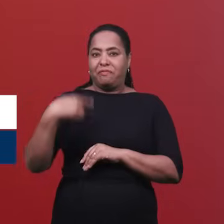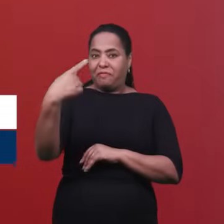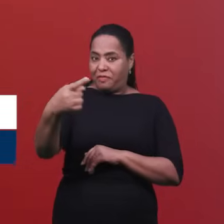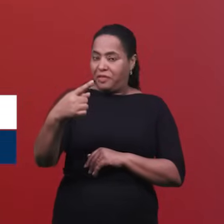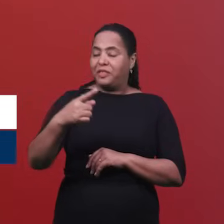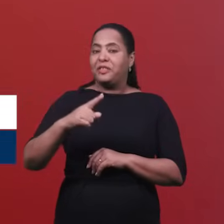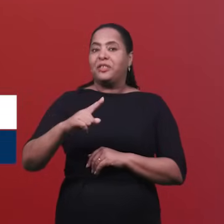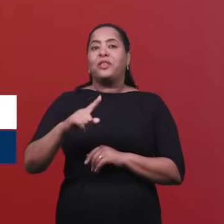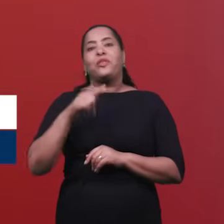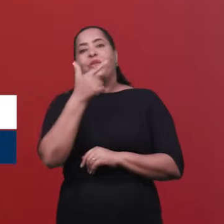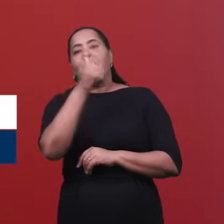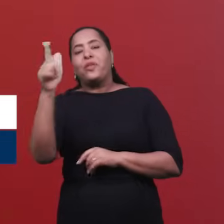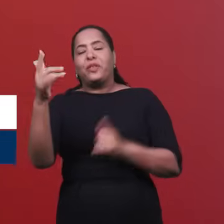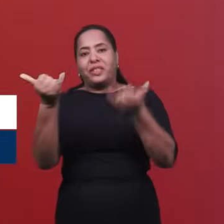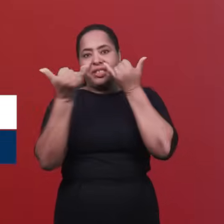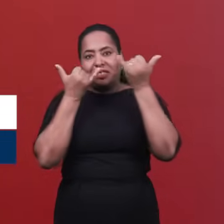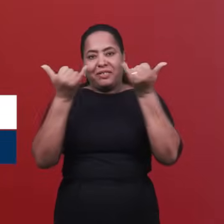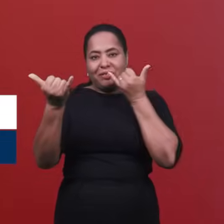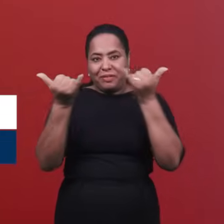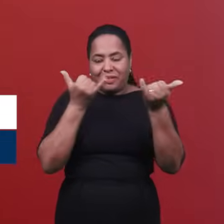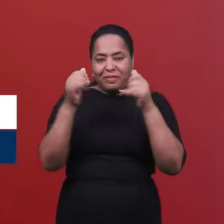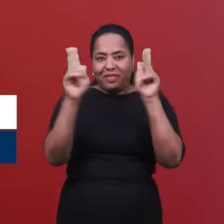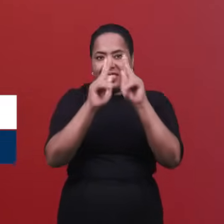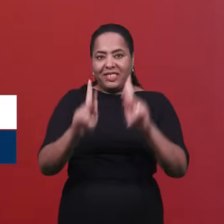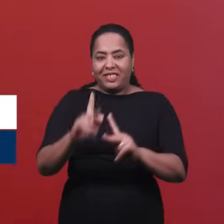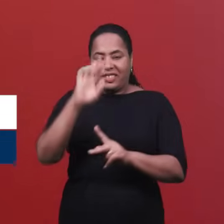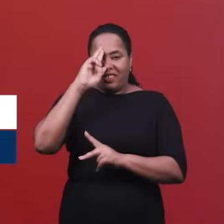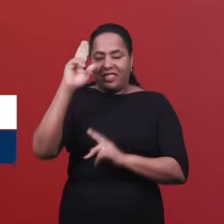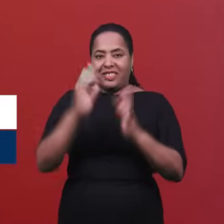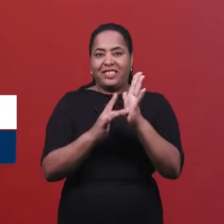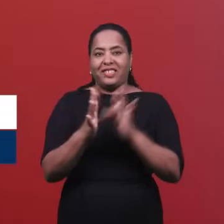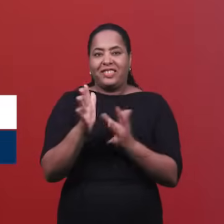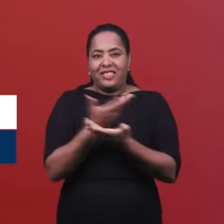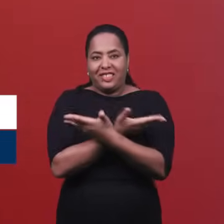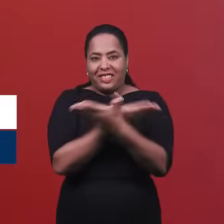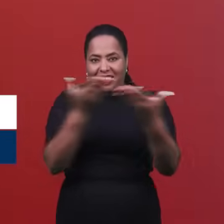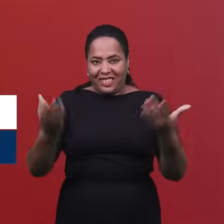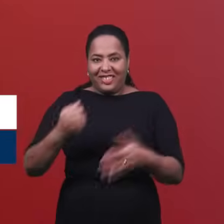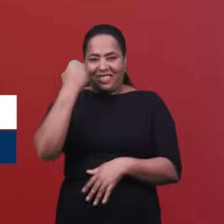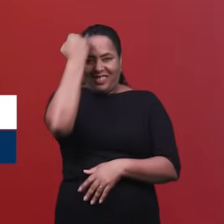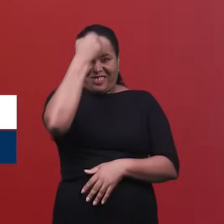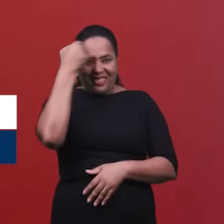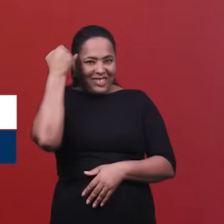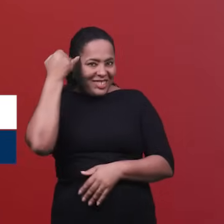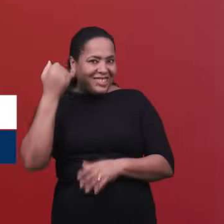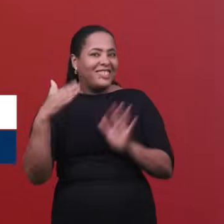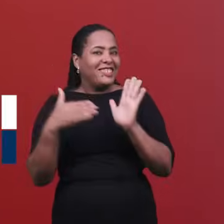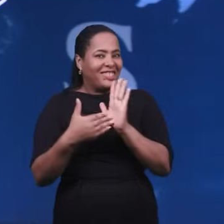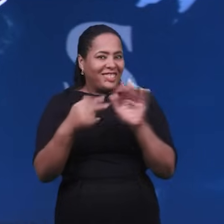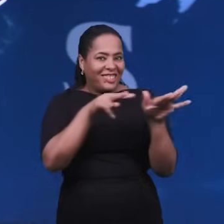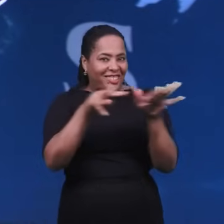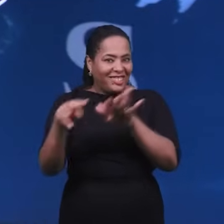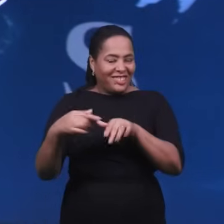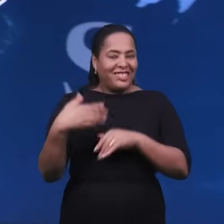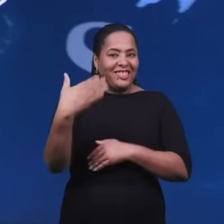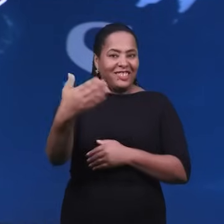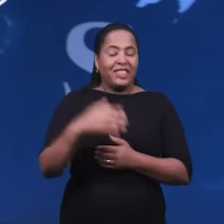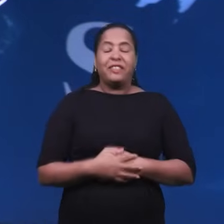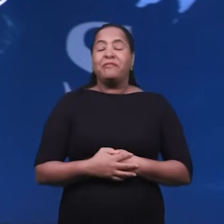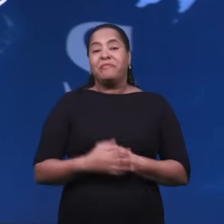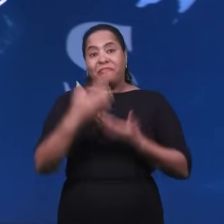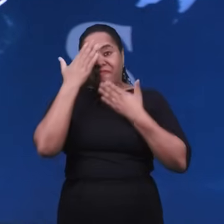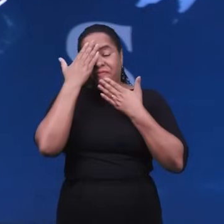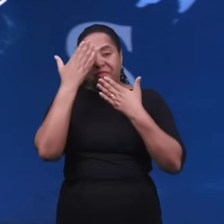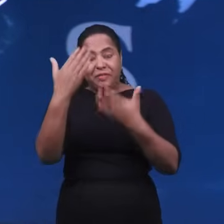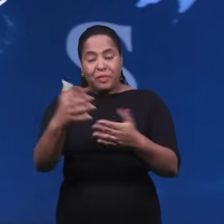mais informações aqui da nossa região. A paz do Senhor Jesus a todos. É com você, irmão Jorge. Até semana que vem. Muito obrigado pelas